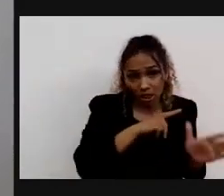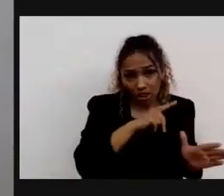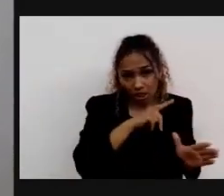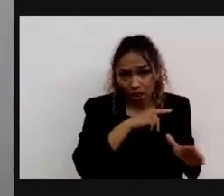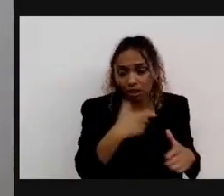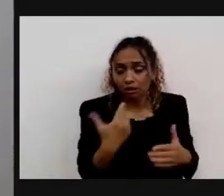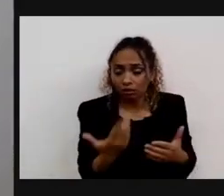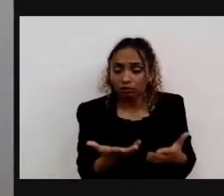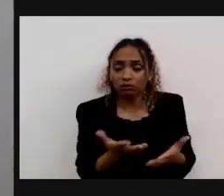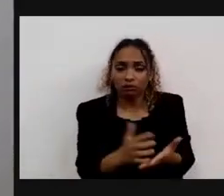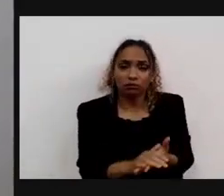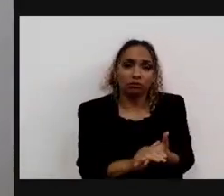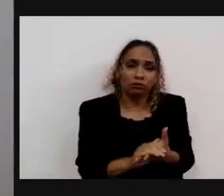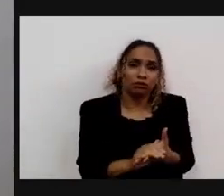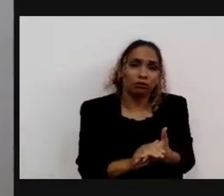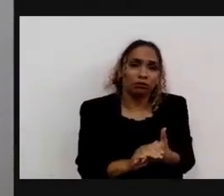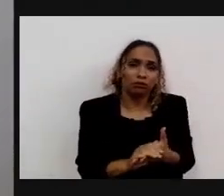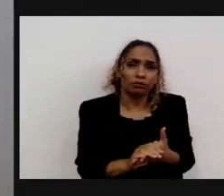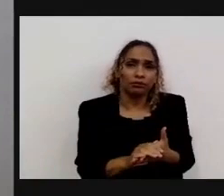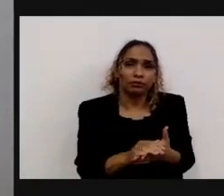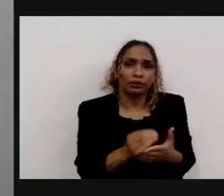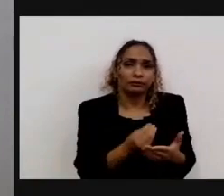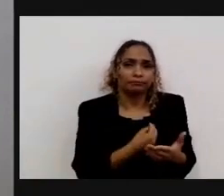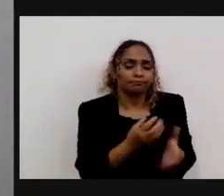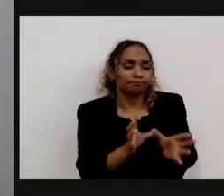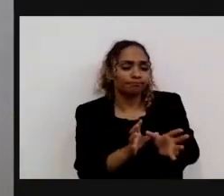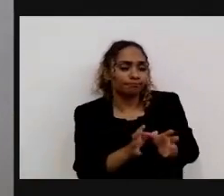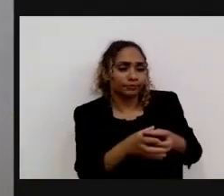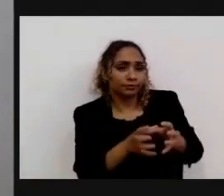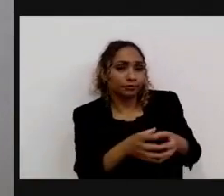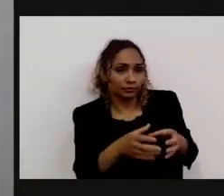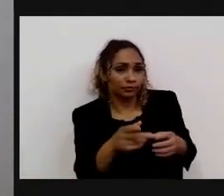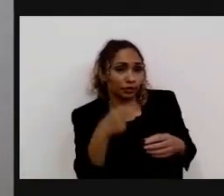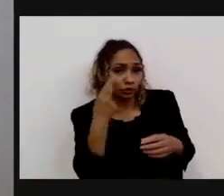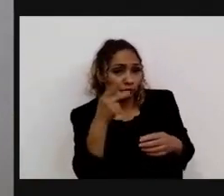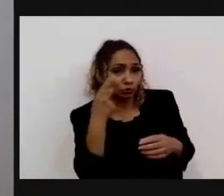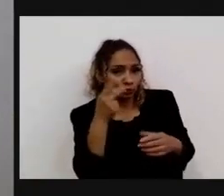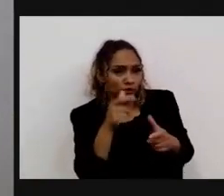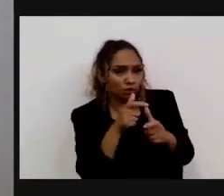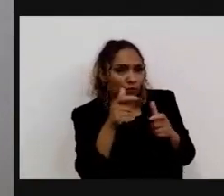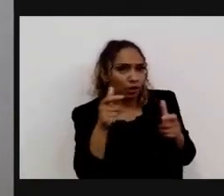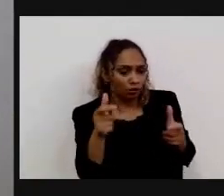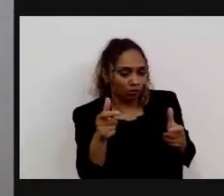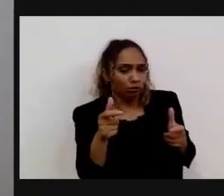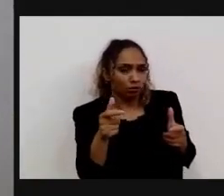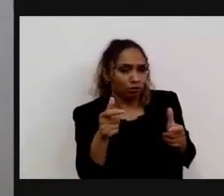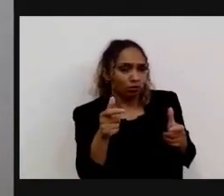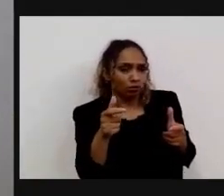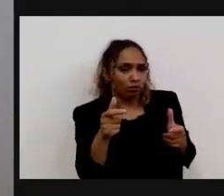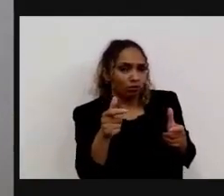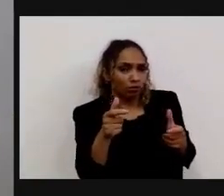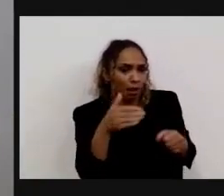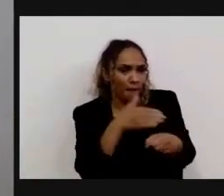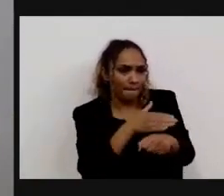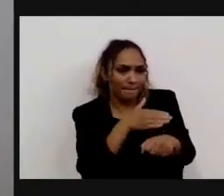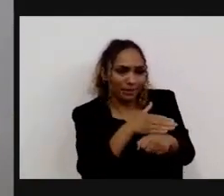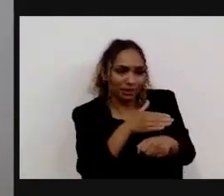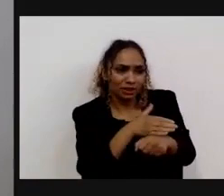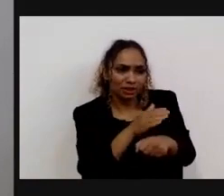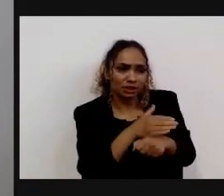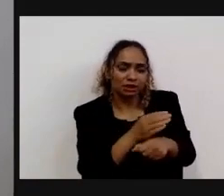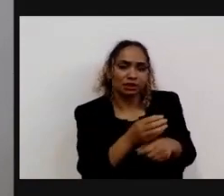bem mas a gente vai vai viver com sugestões políticas mais macro elas fazem parte